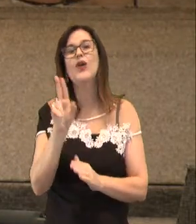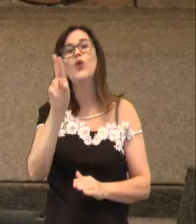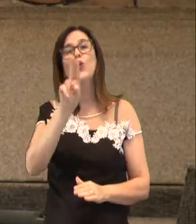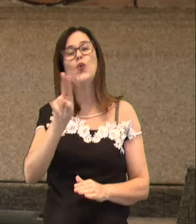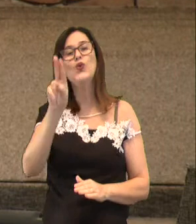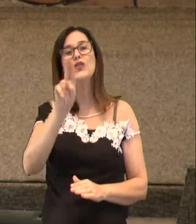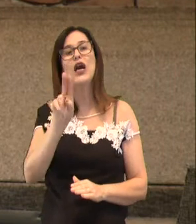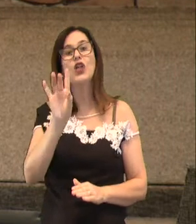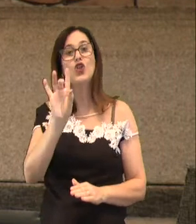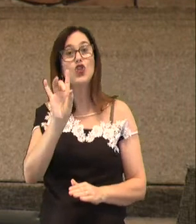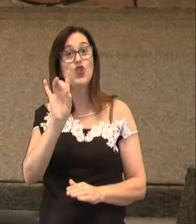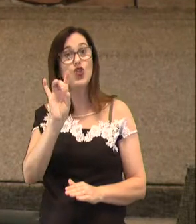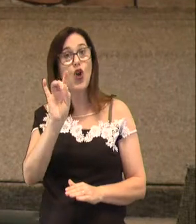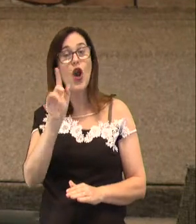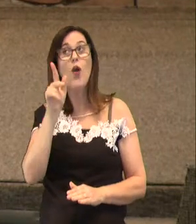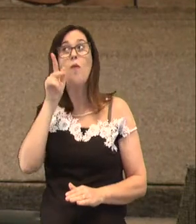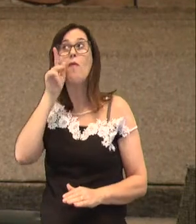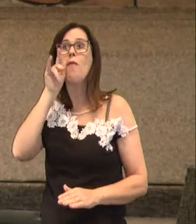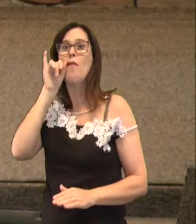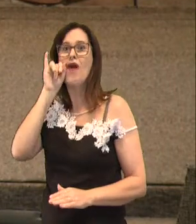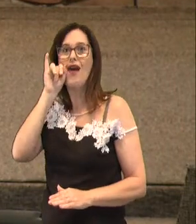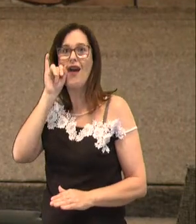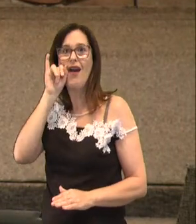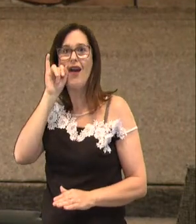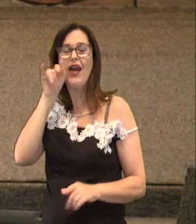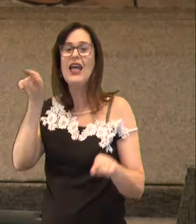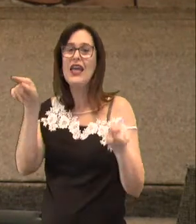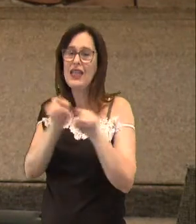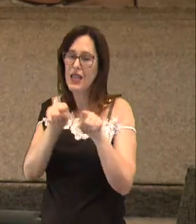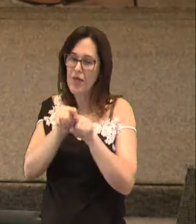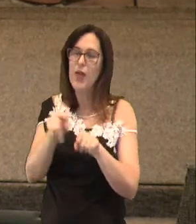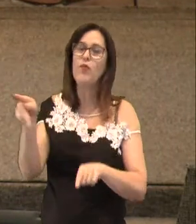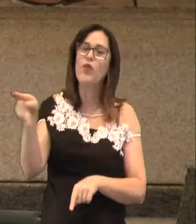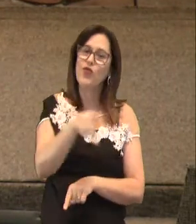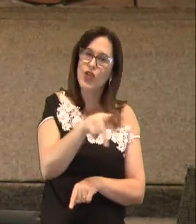usado não só ao pai, mas também a mestres,